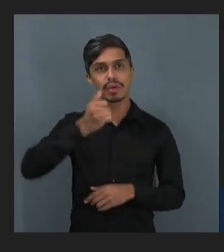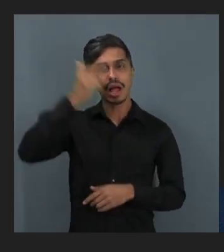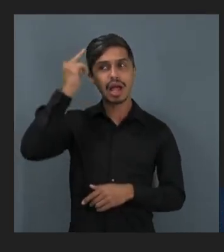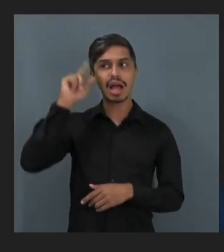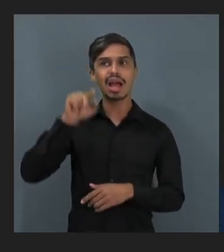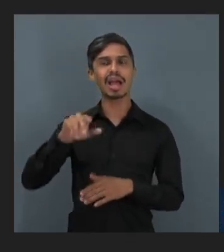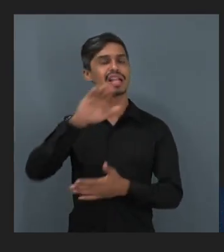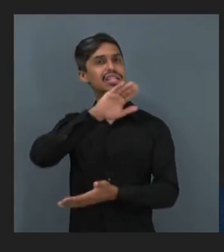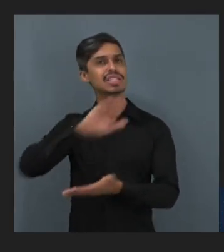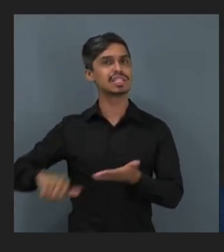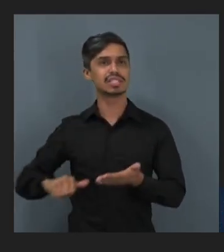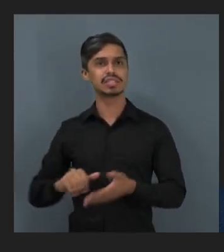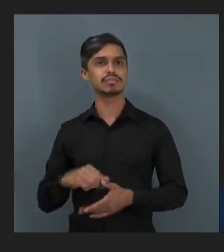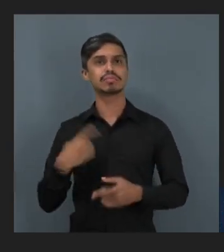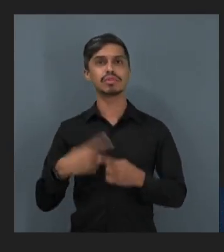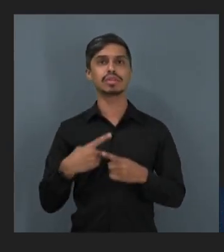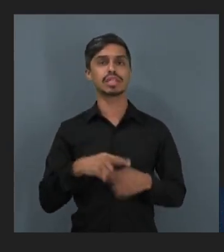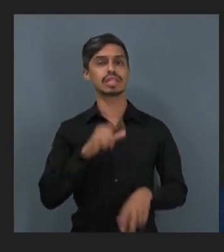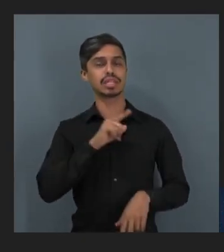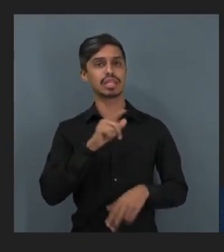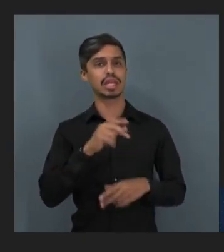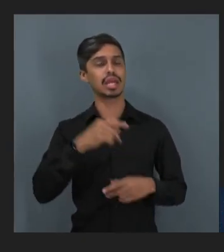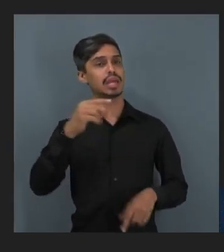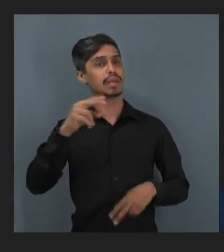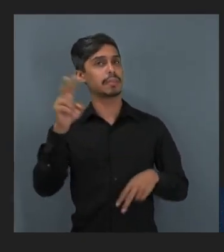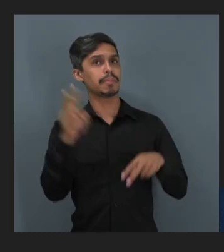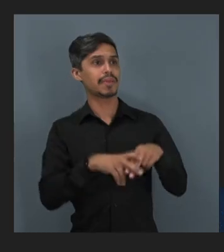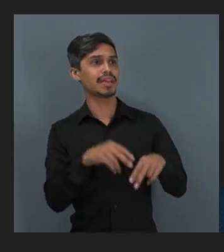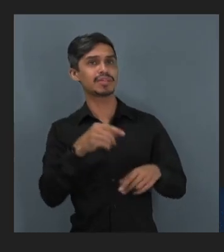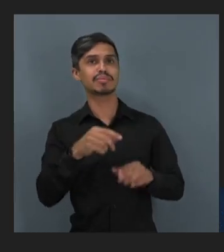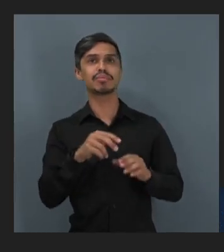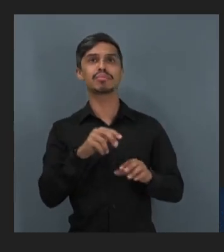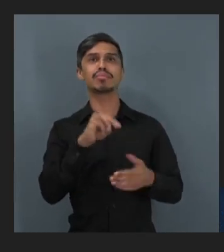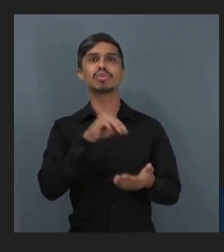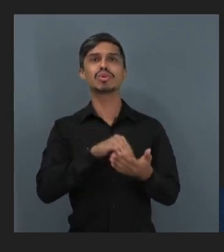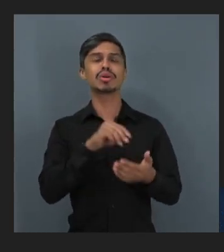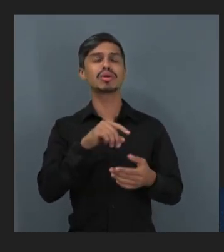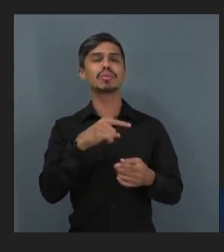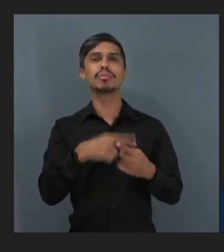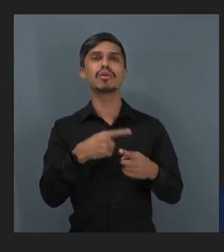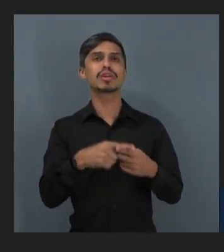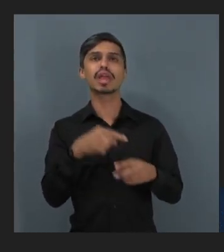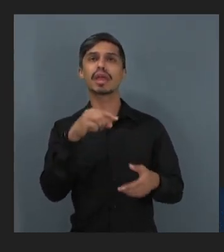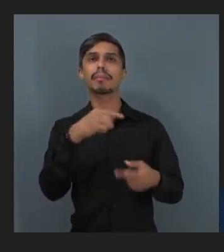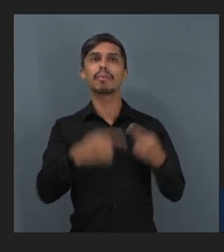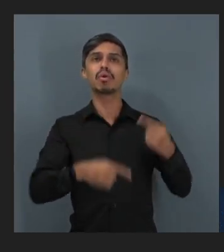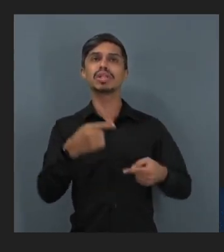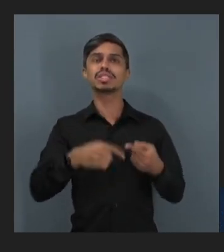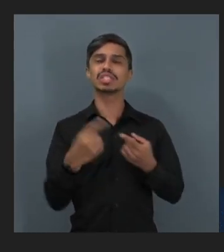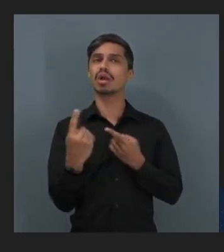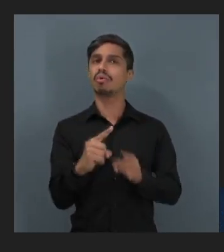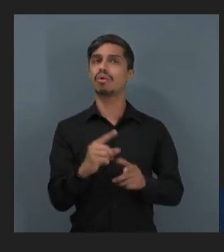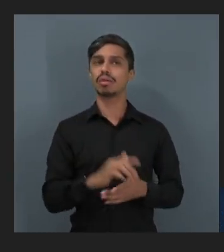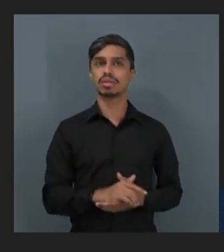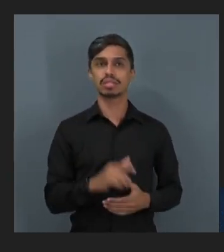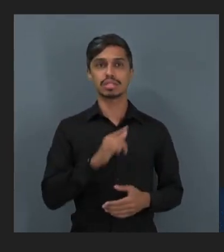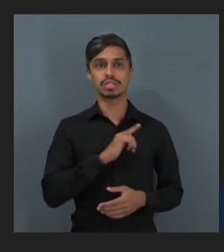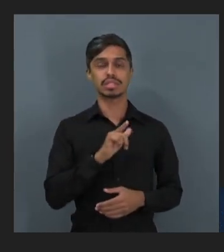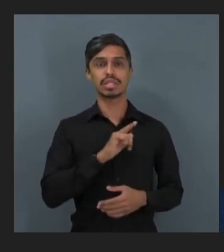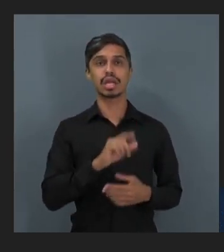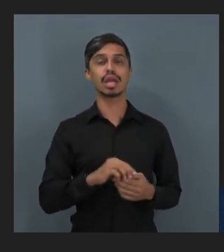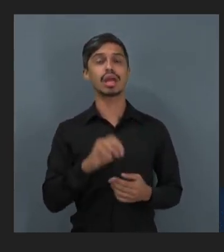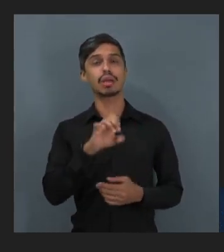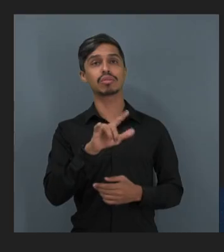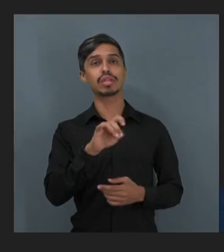nós temos presos políticos. Nós temos pessoas que morreram dentro o Clériston Pereira da Cunha, sob a